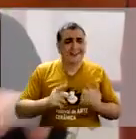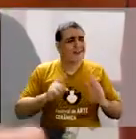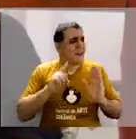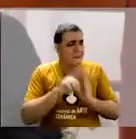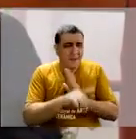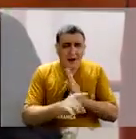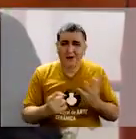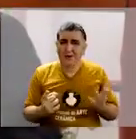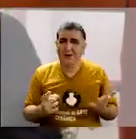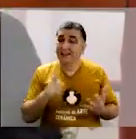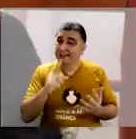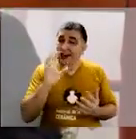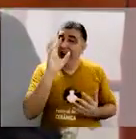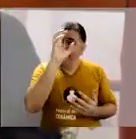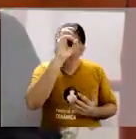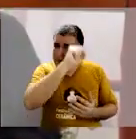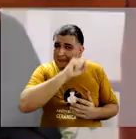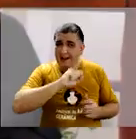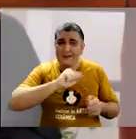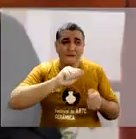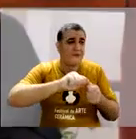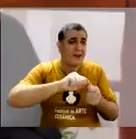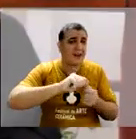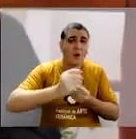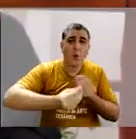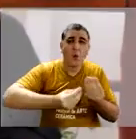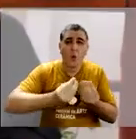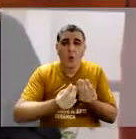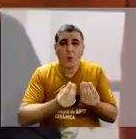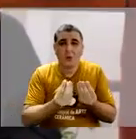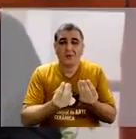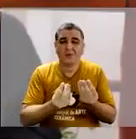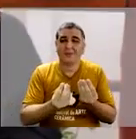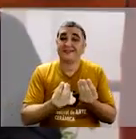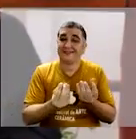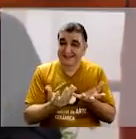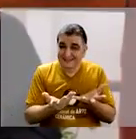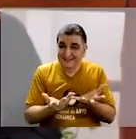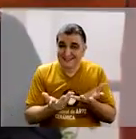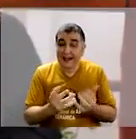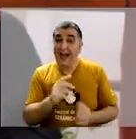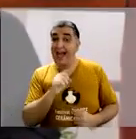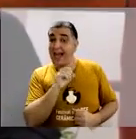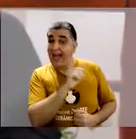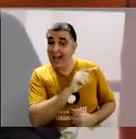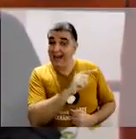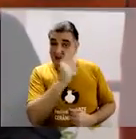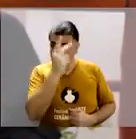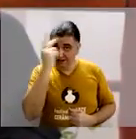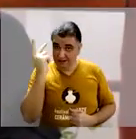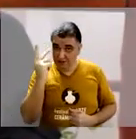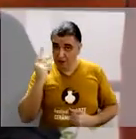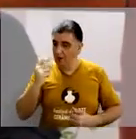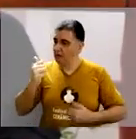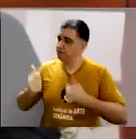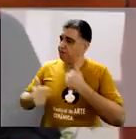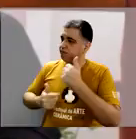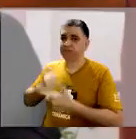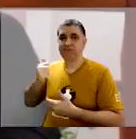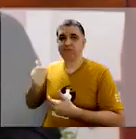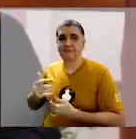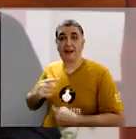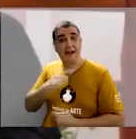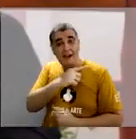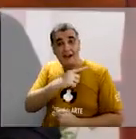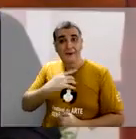se valorize aquilo que tem valor, porque quando você valoriza o outro, o fazer do outro, você valoriza a si mesmo, está dando valor a